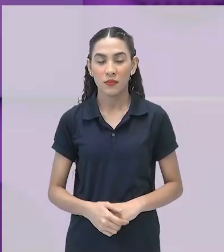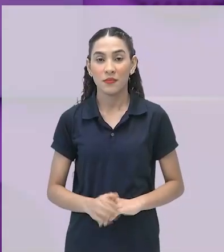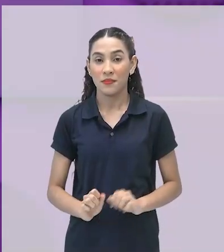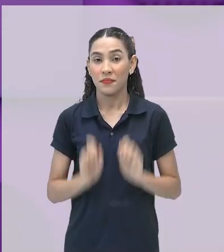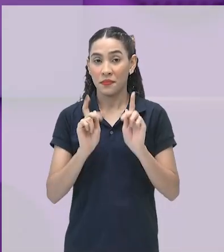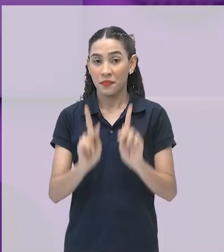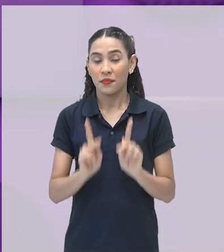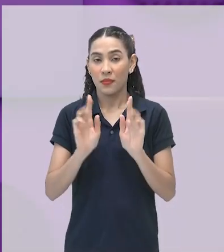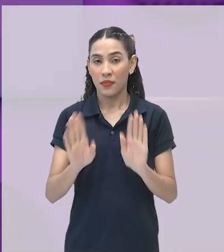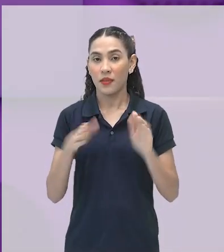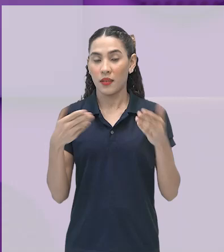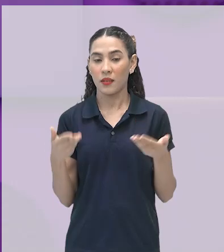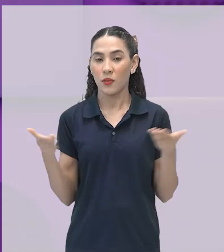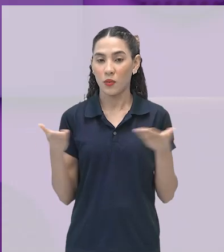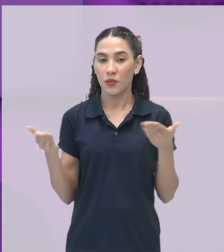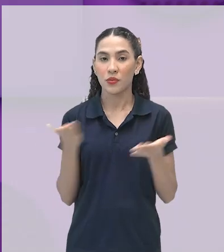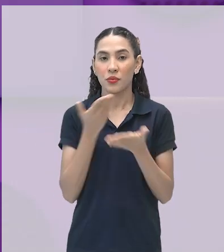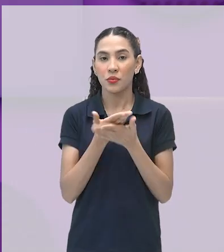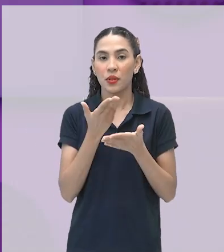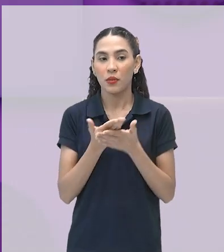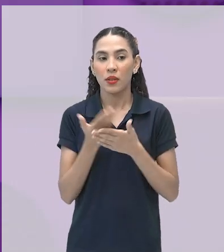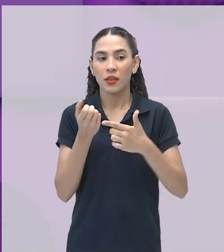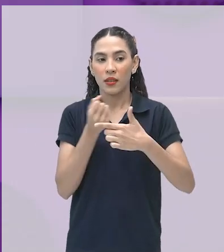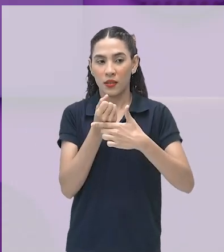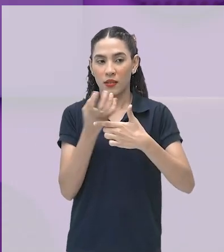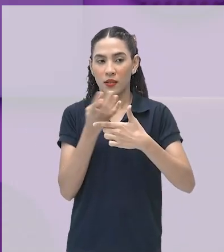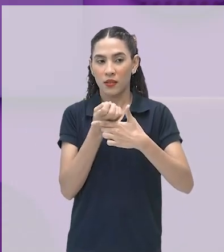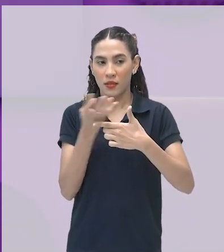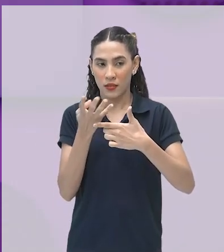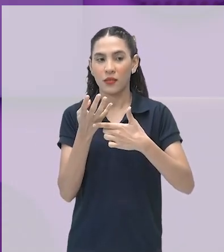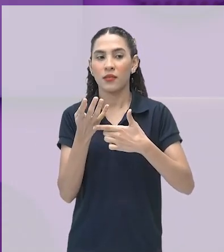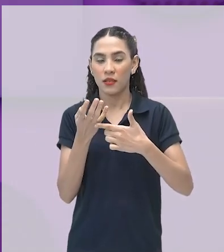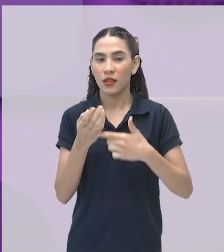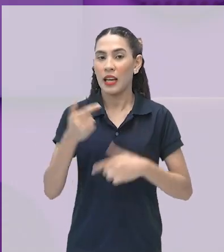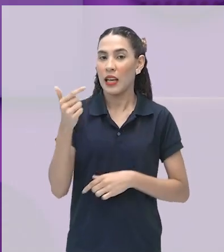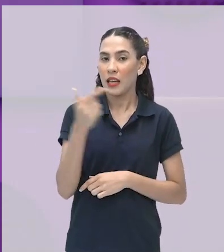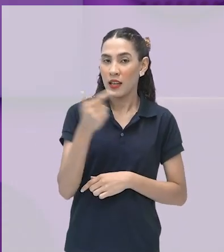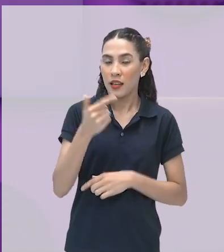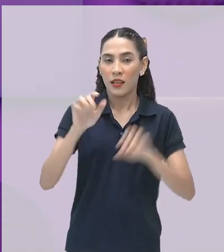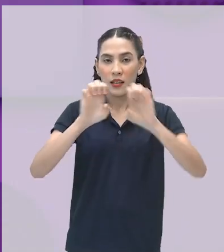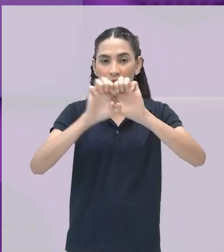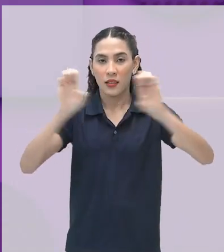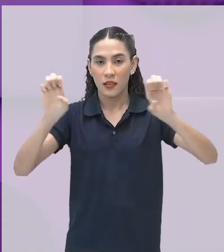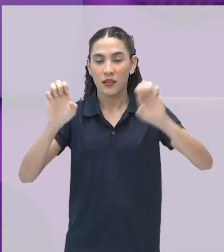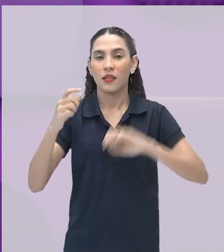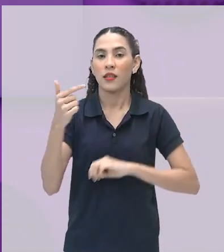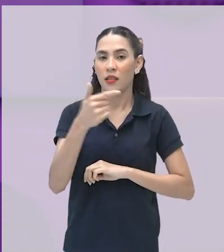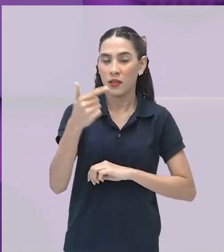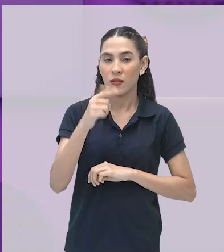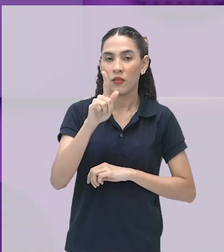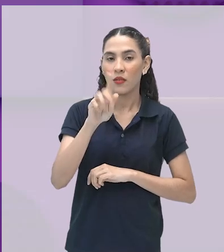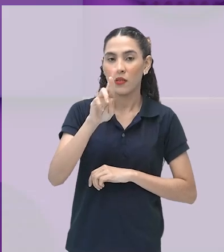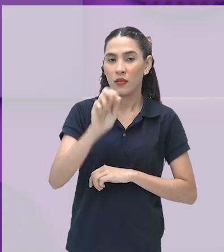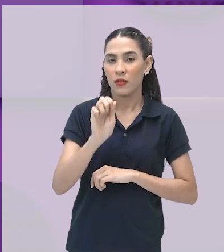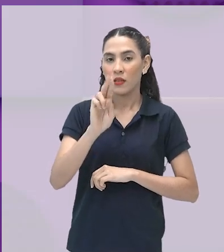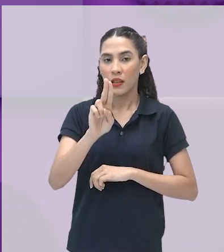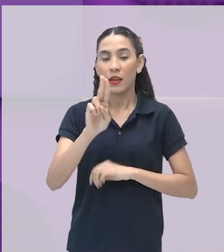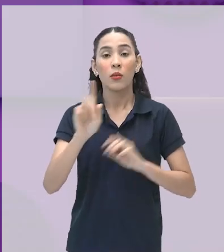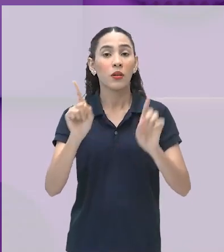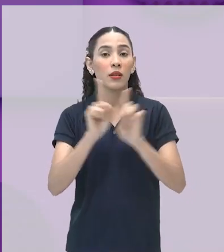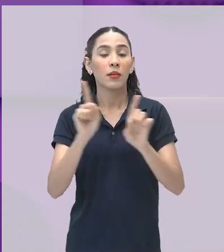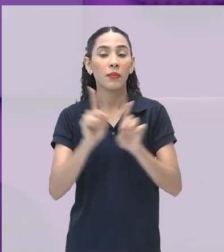Muito bem, vamos trabalhar a parte algébrica, trabalhar com equações de segundo grau e